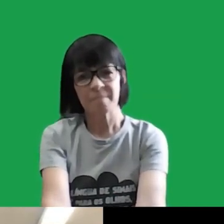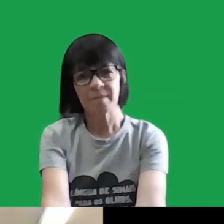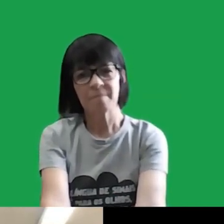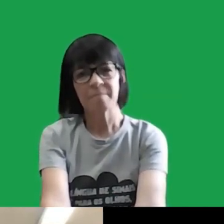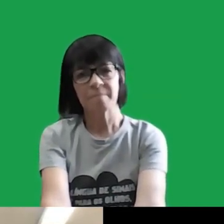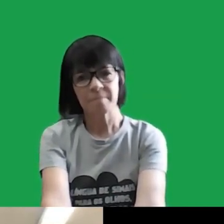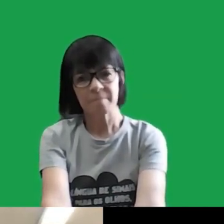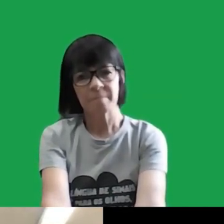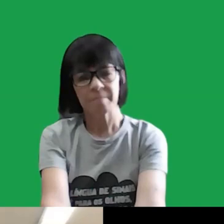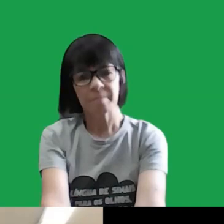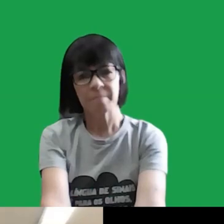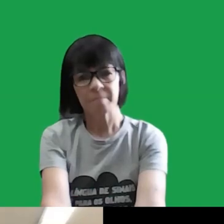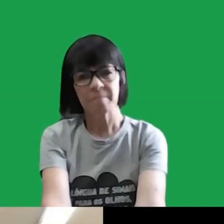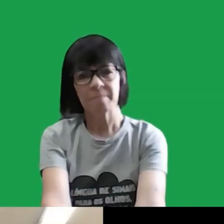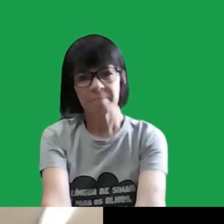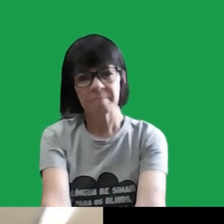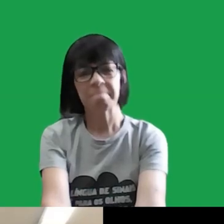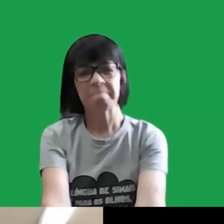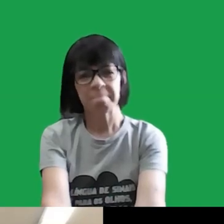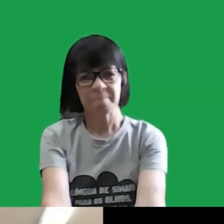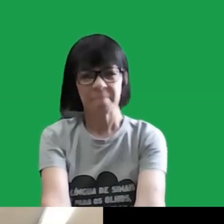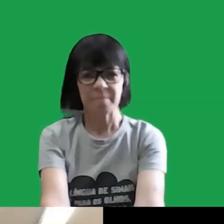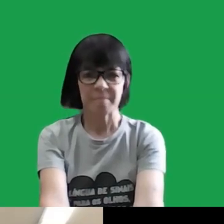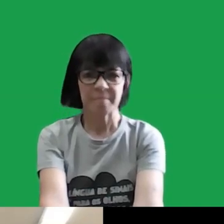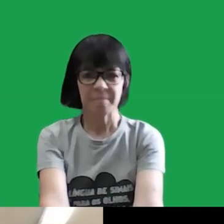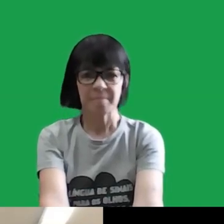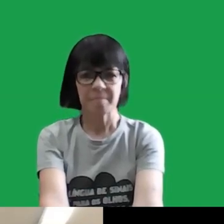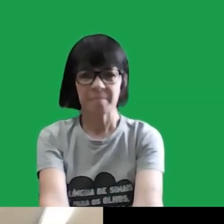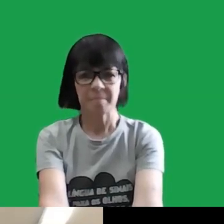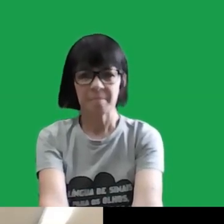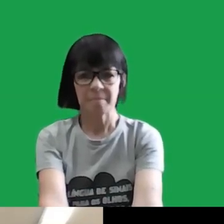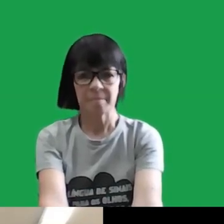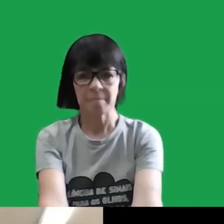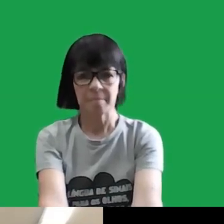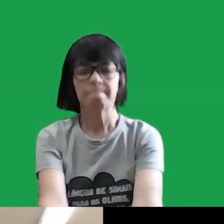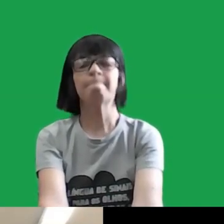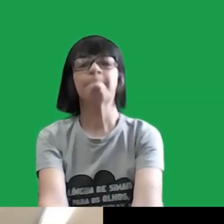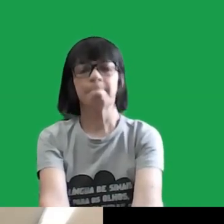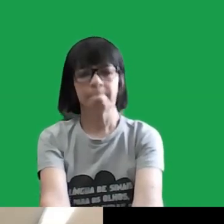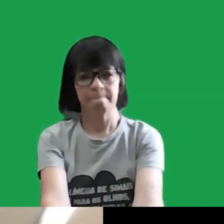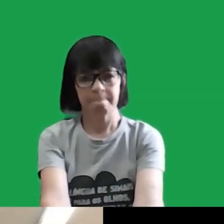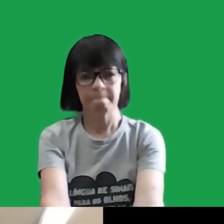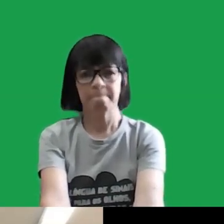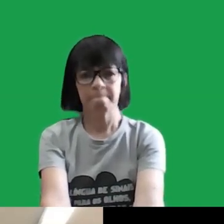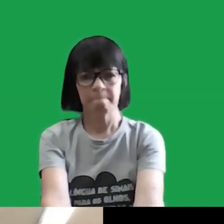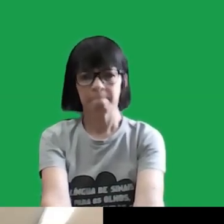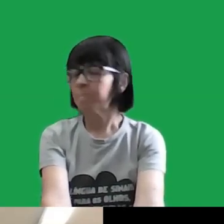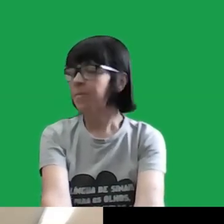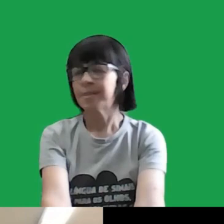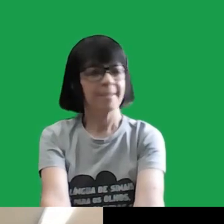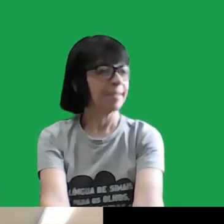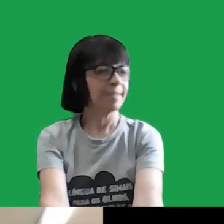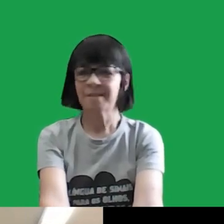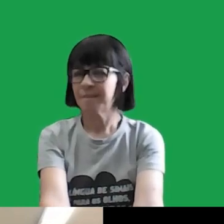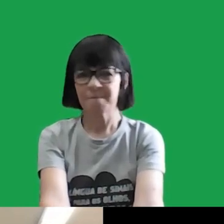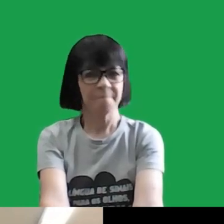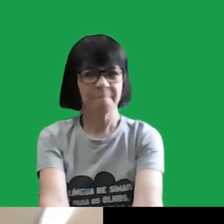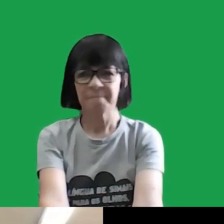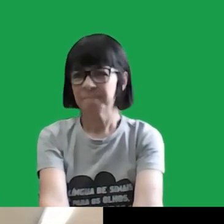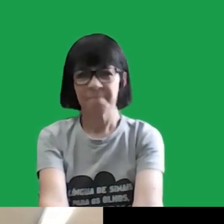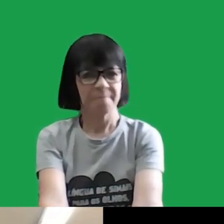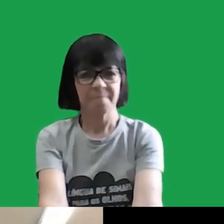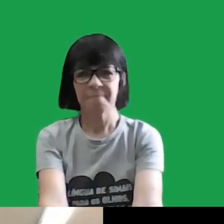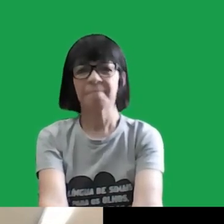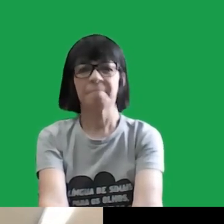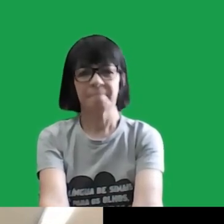E eu brinco com o pessoal daqui da escola que não existe hierarquia. Então não tem o que sabe mais, o que sabe menos. Tá